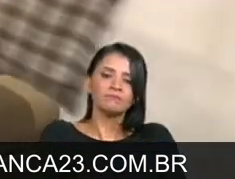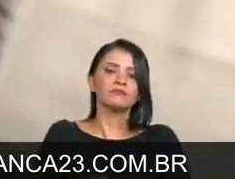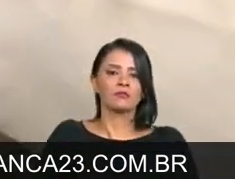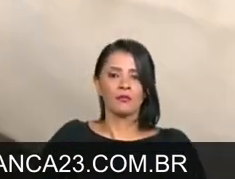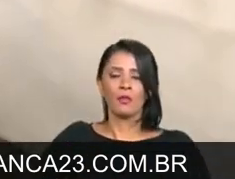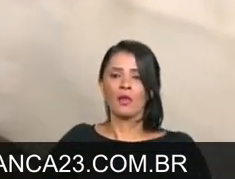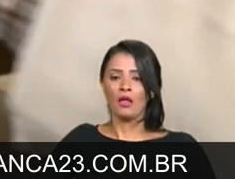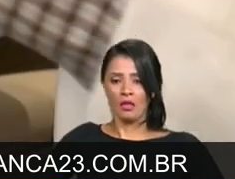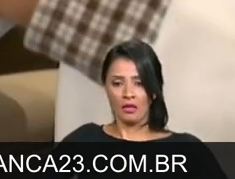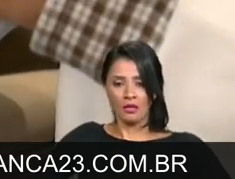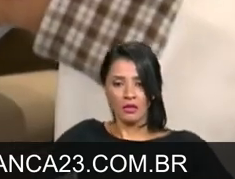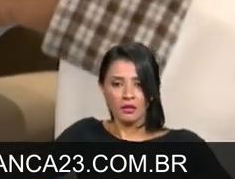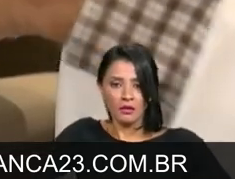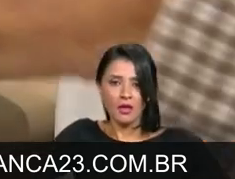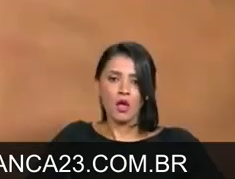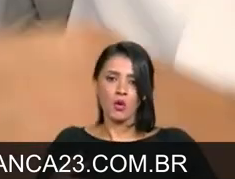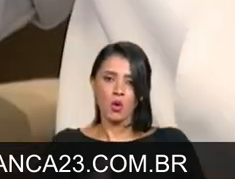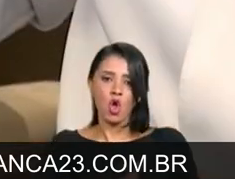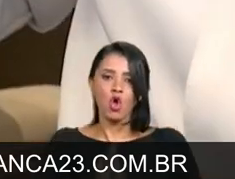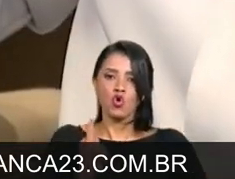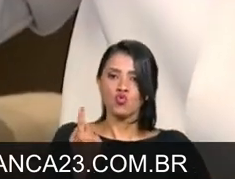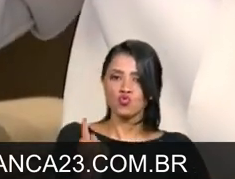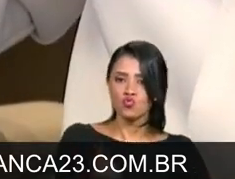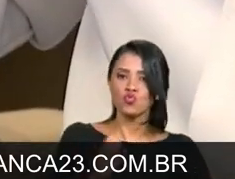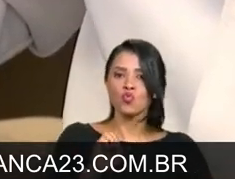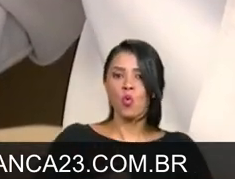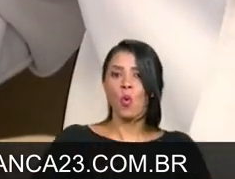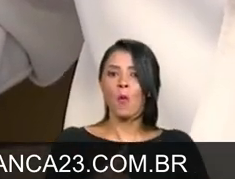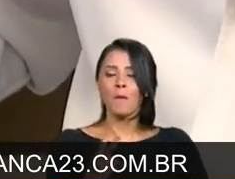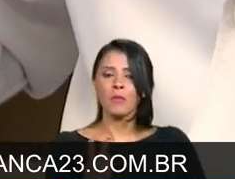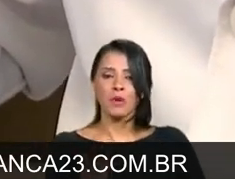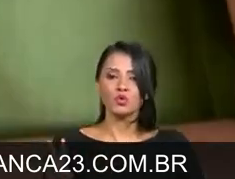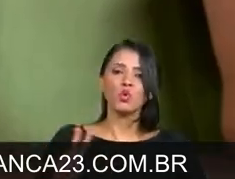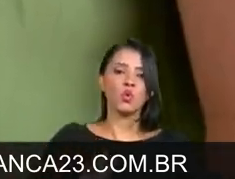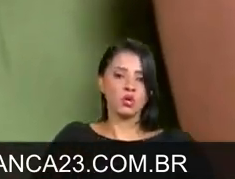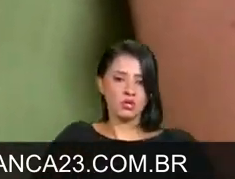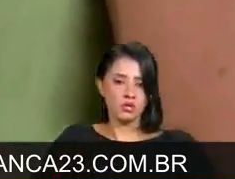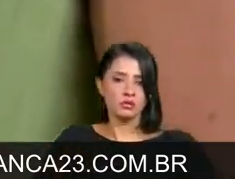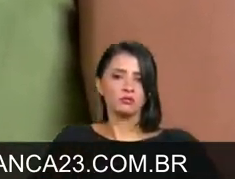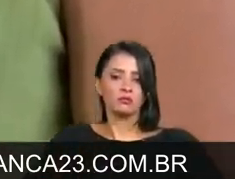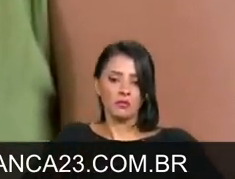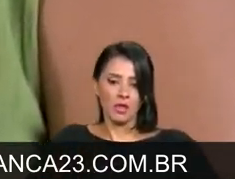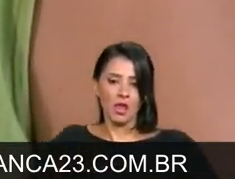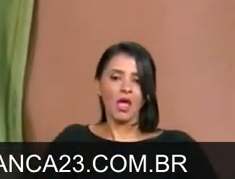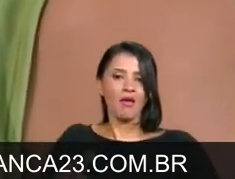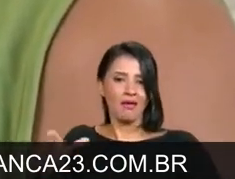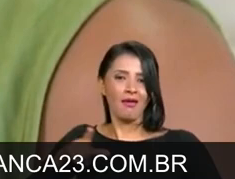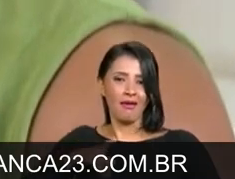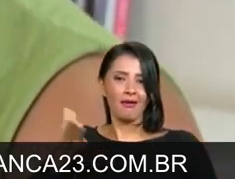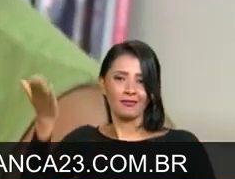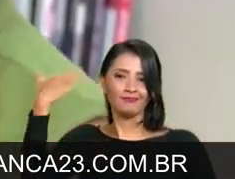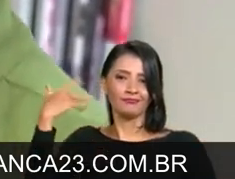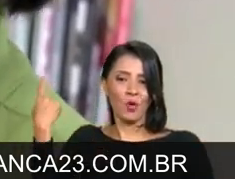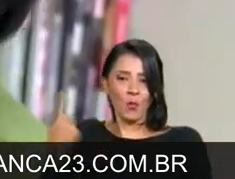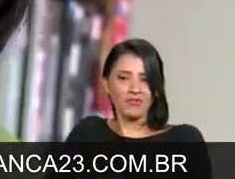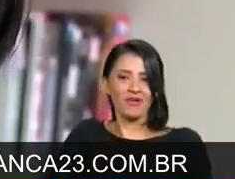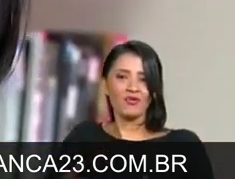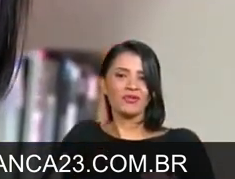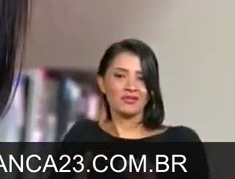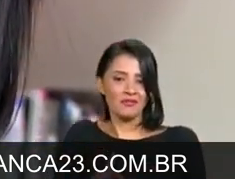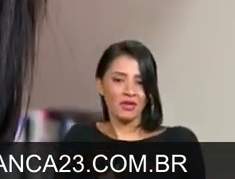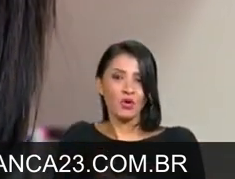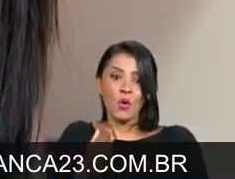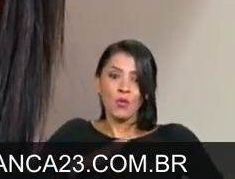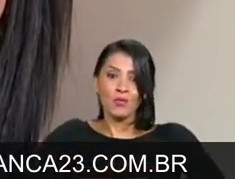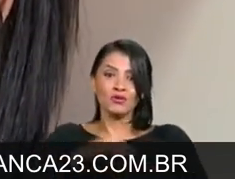são aqueles que afetam um ou mais órgãos do aparelho reprodutor feminino. Patrícia estava com um casamento marcado